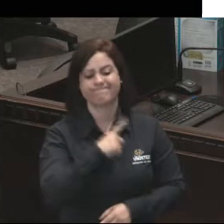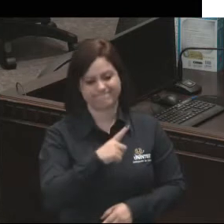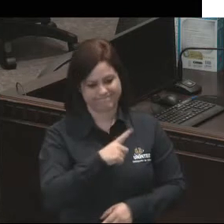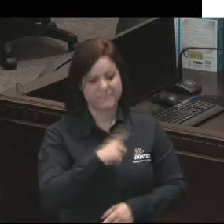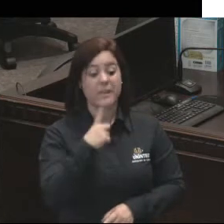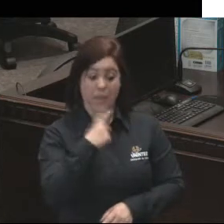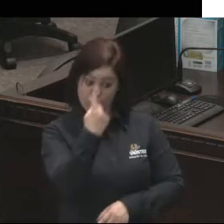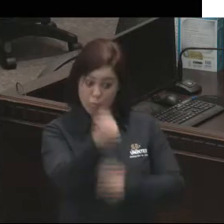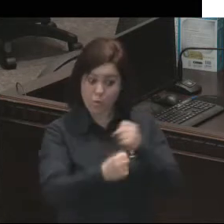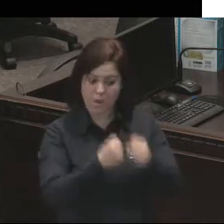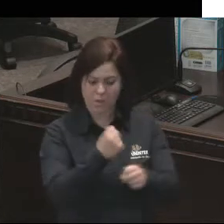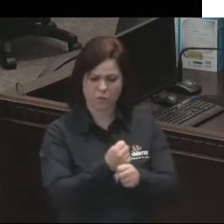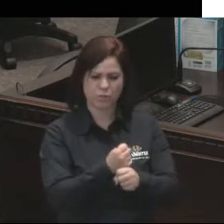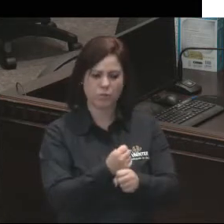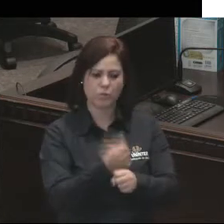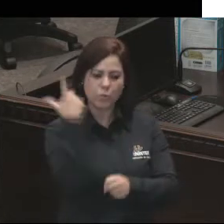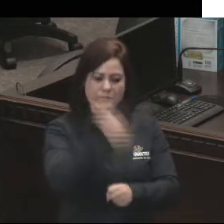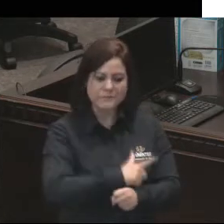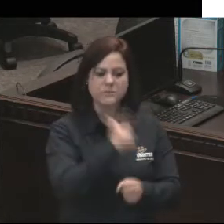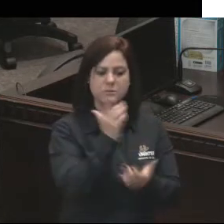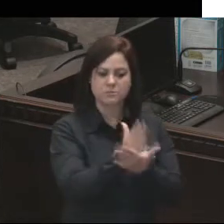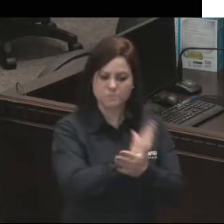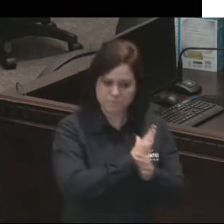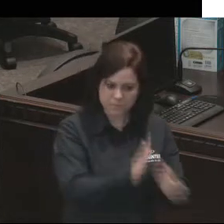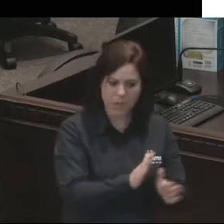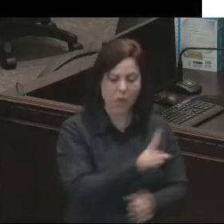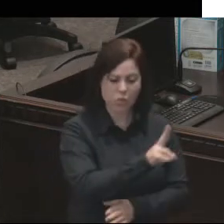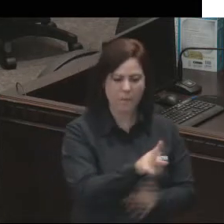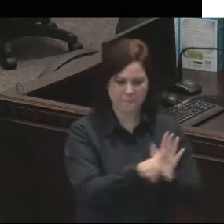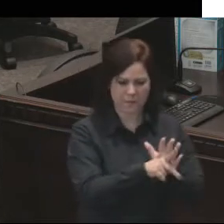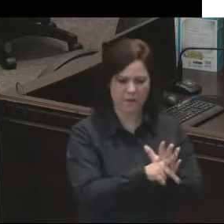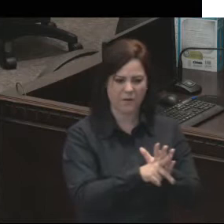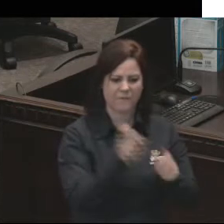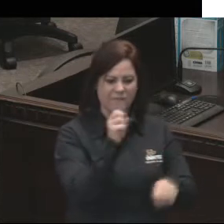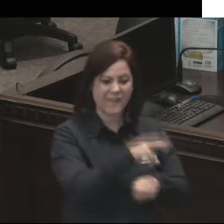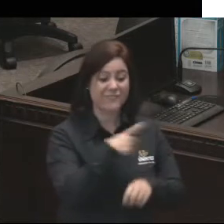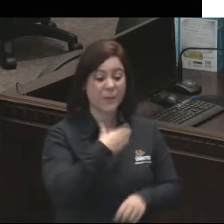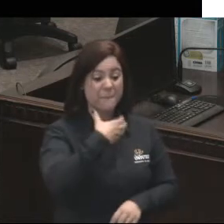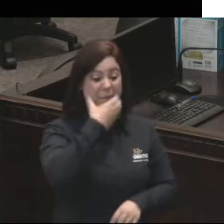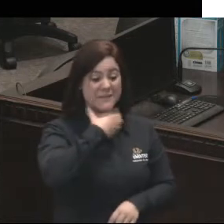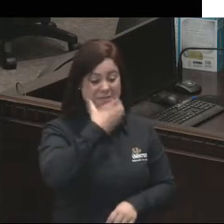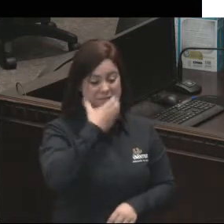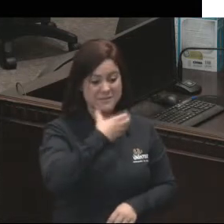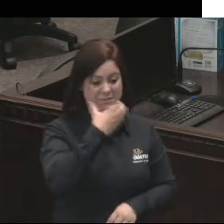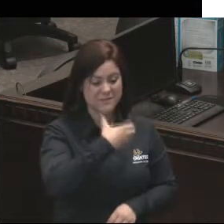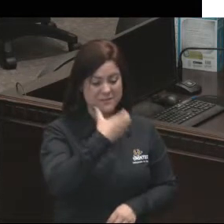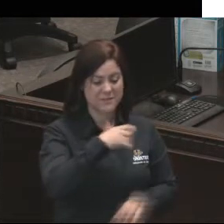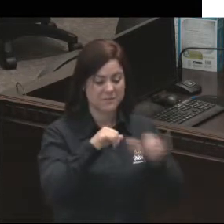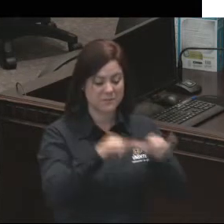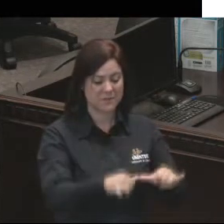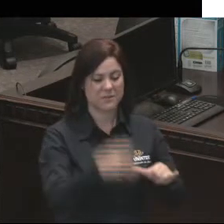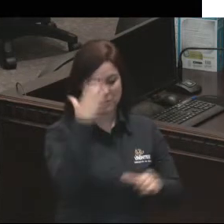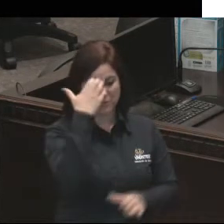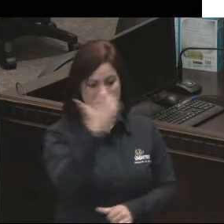ano que nós tivemos o heptacloro, que é altamente cancerígeno, presente na maçã aqui dos mercados de